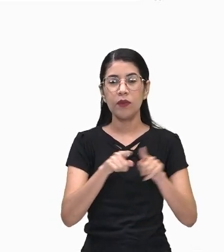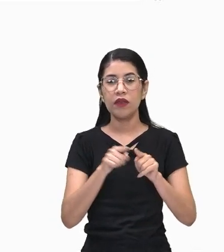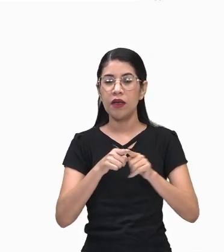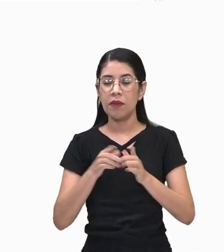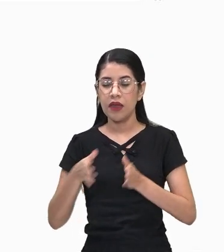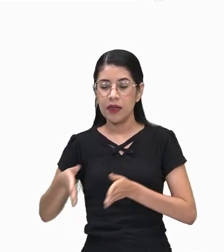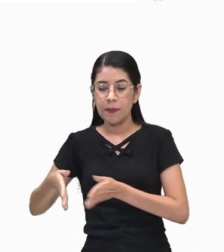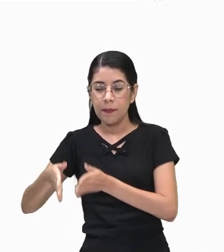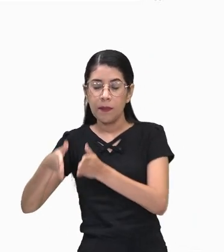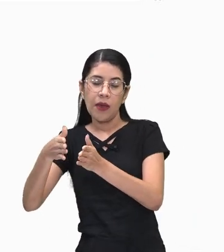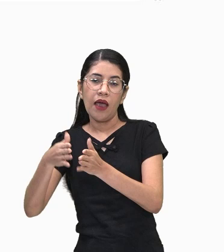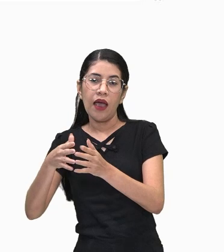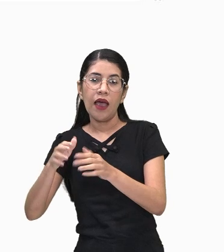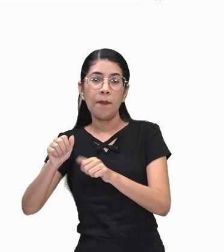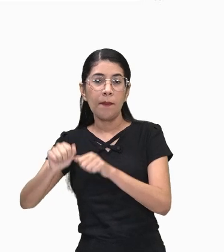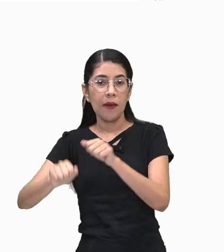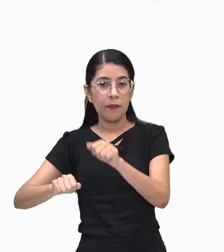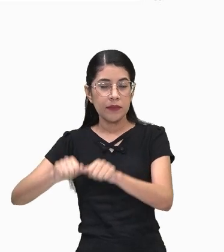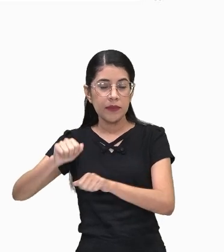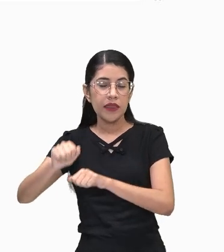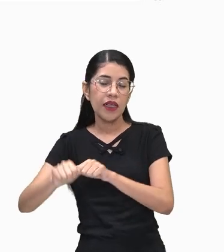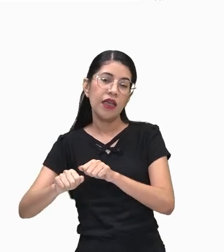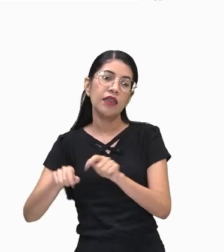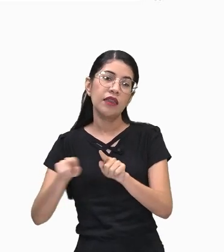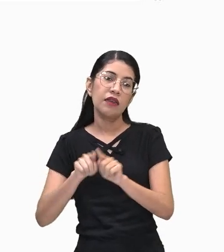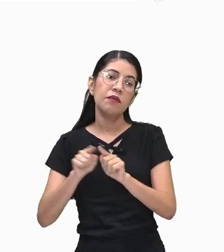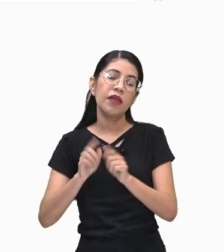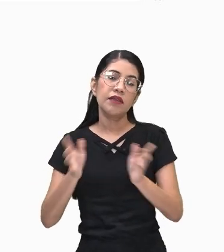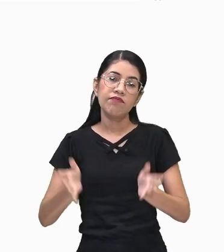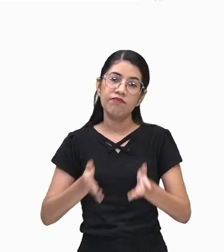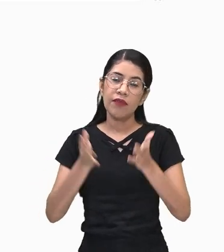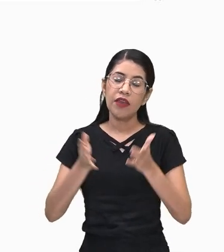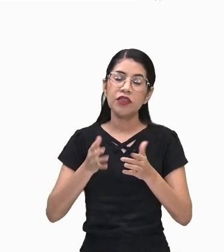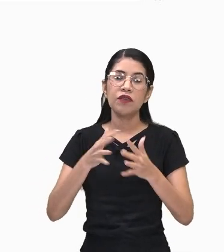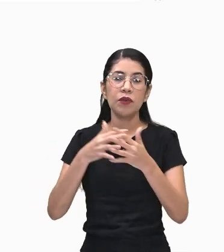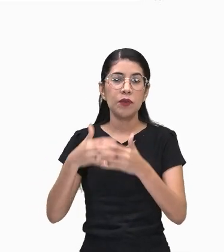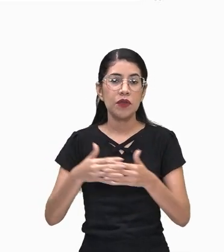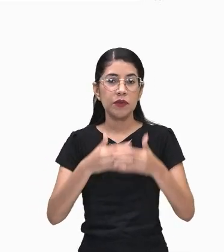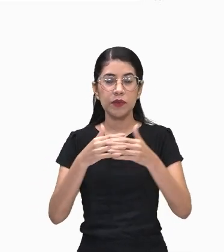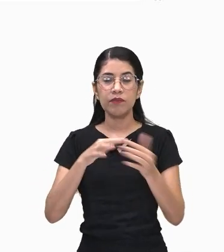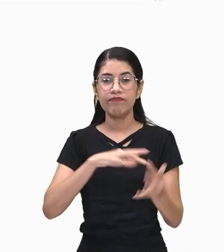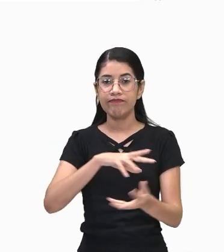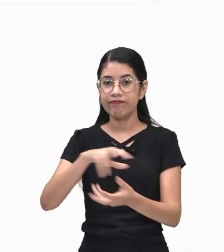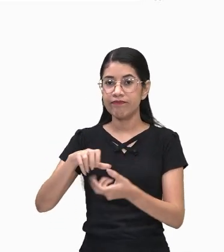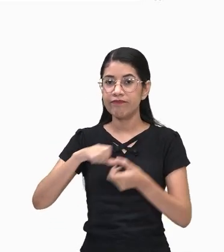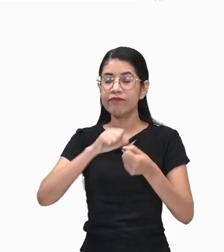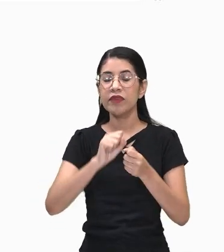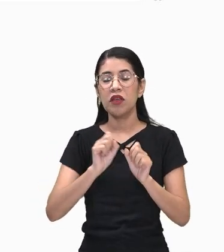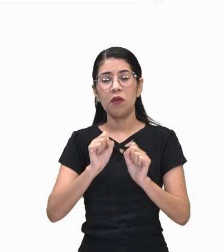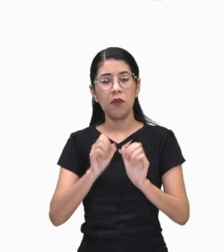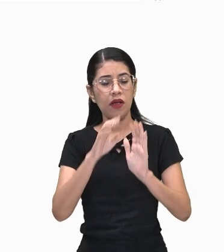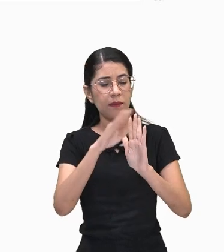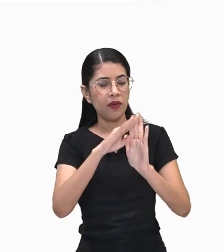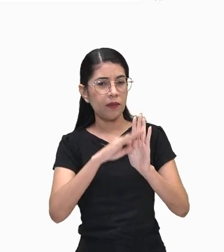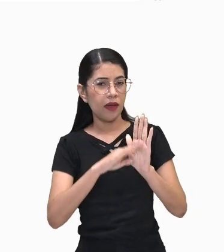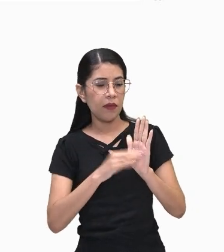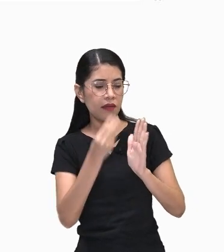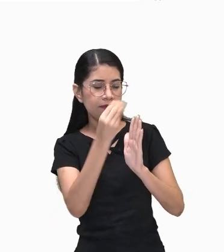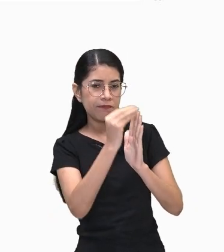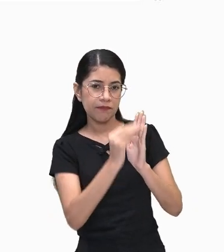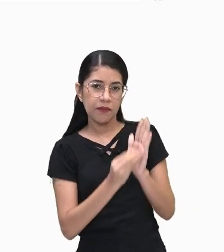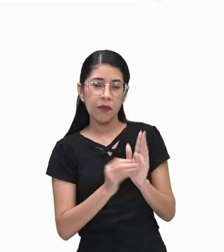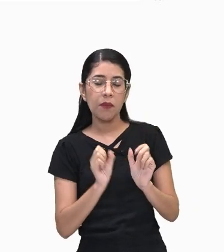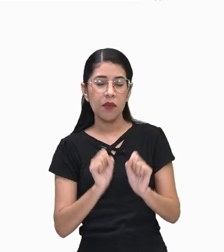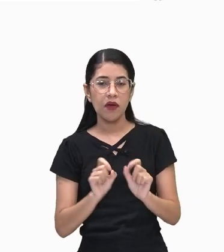incentivar o transporte sustentável, né? Então, o plano diretor ele estabelece essas diretrizes para a